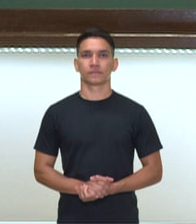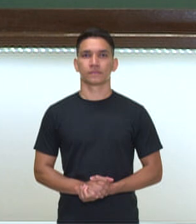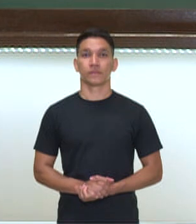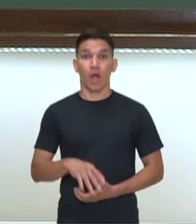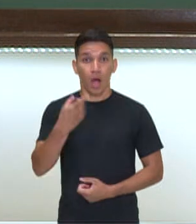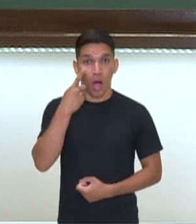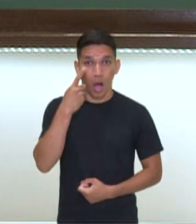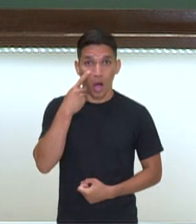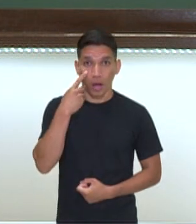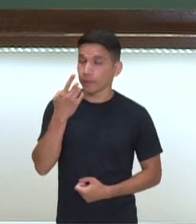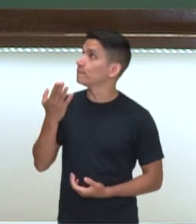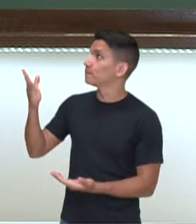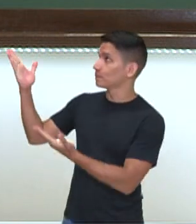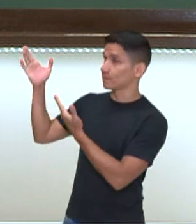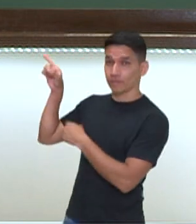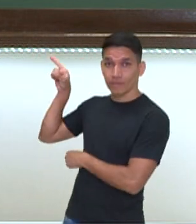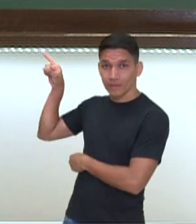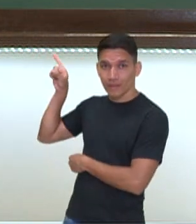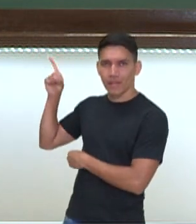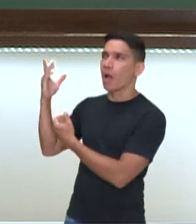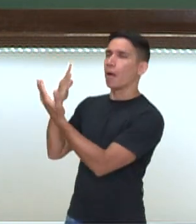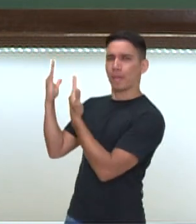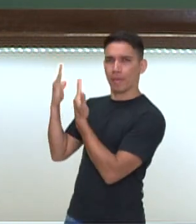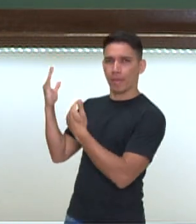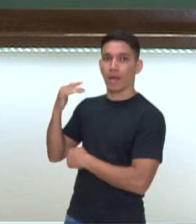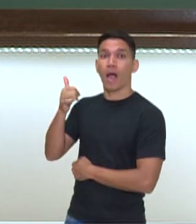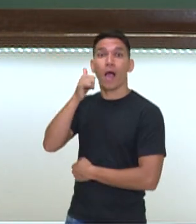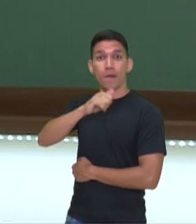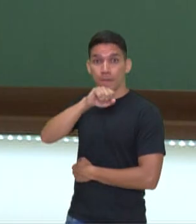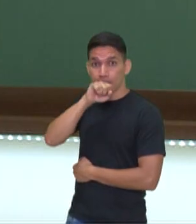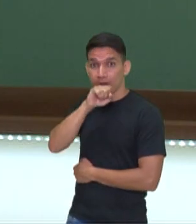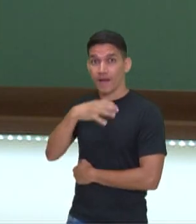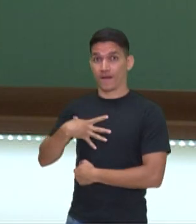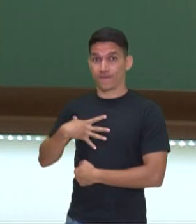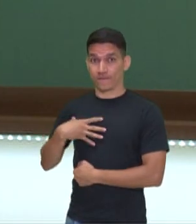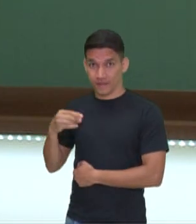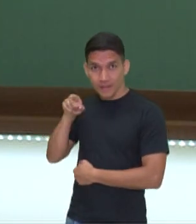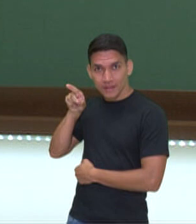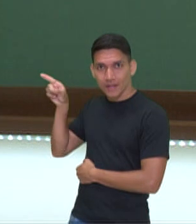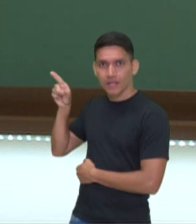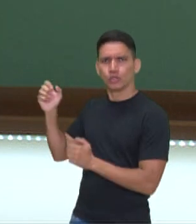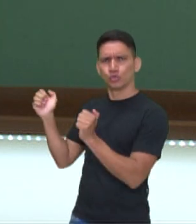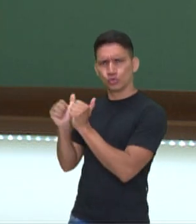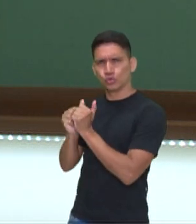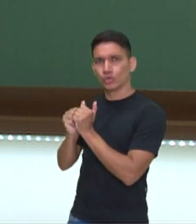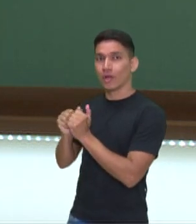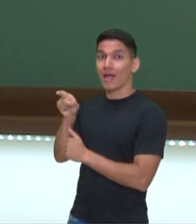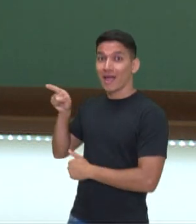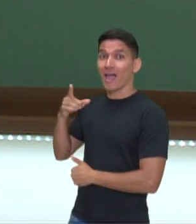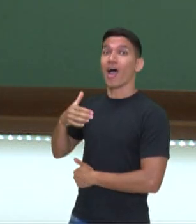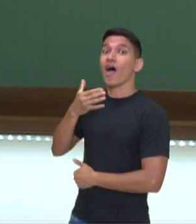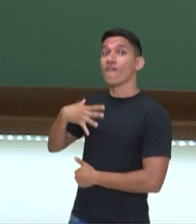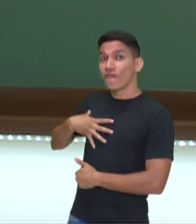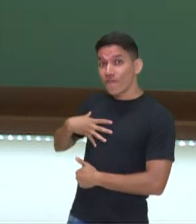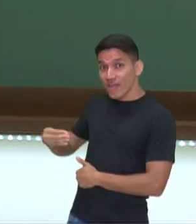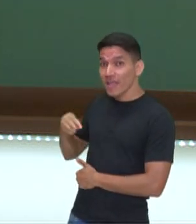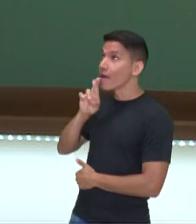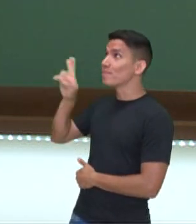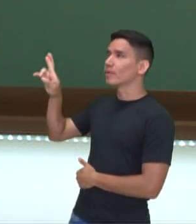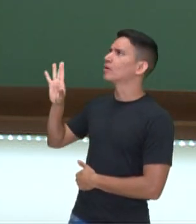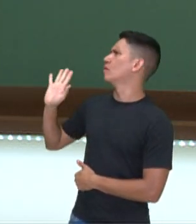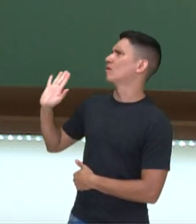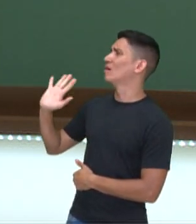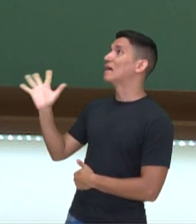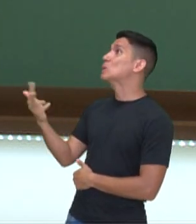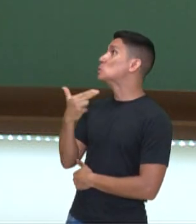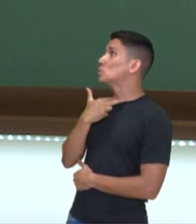Observem, pessoal, que na conversa, né, então a mãe e o filho estão juntos e ele responde a ela, né? No, I can't explain